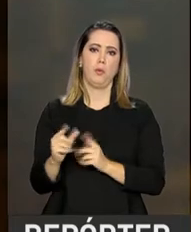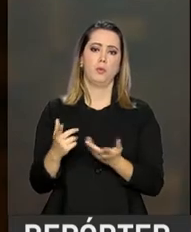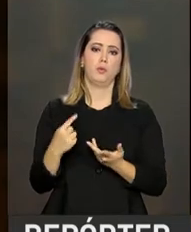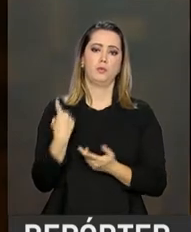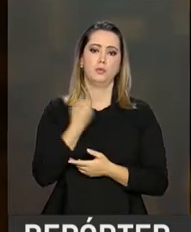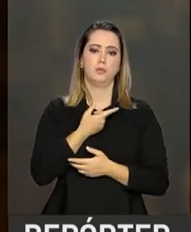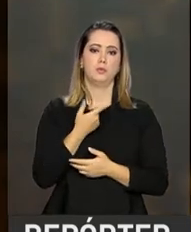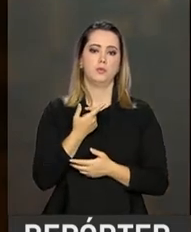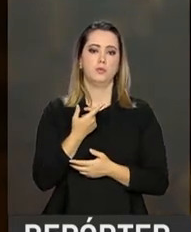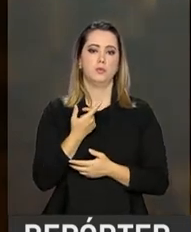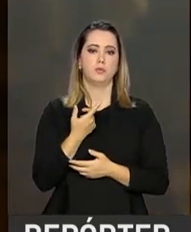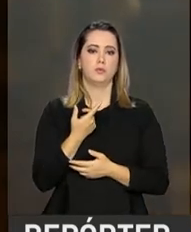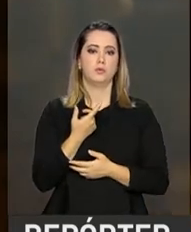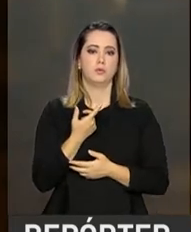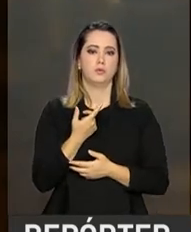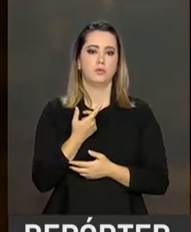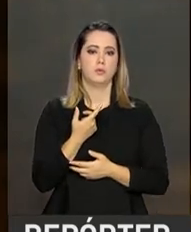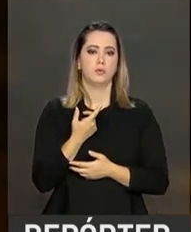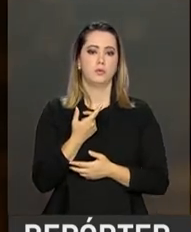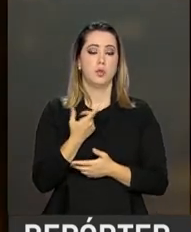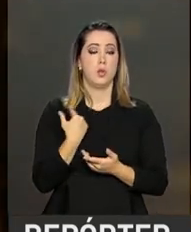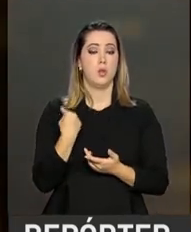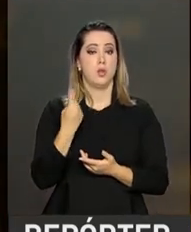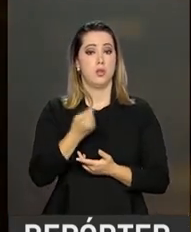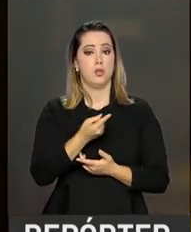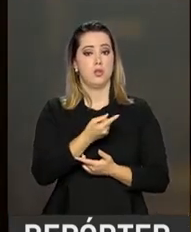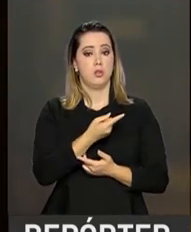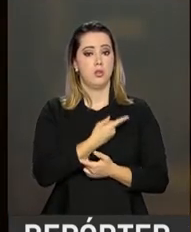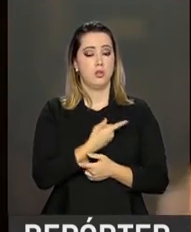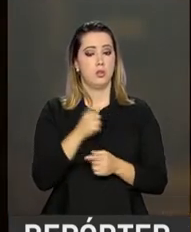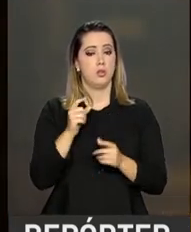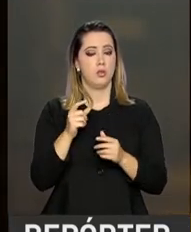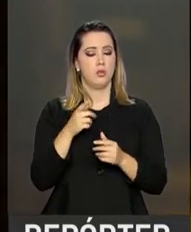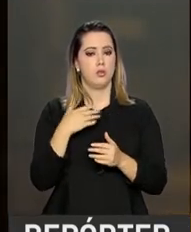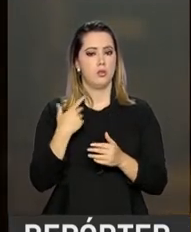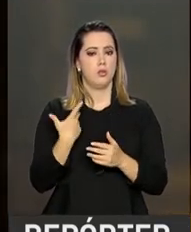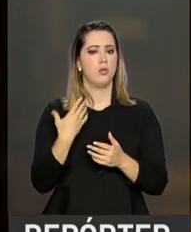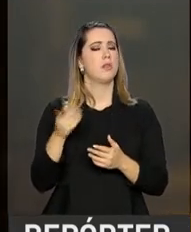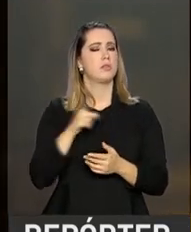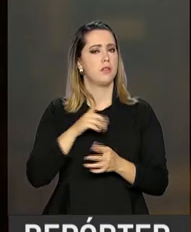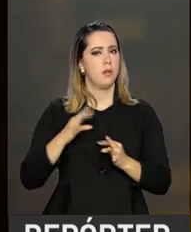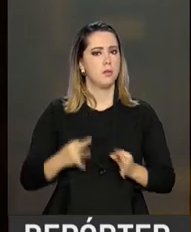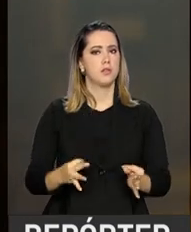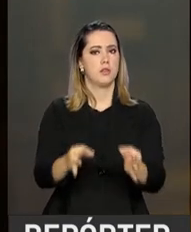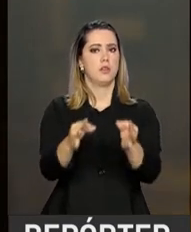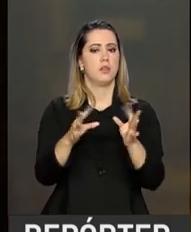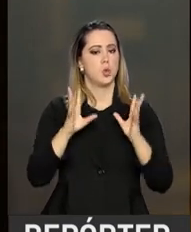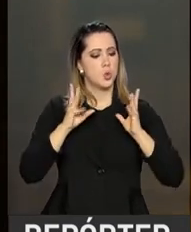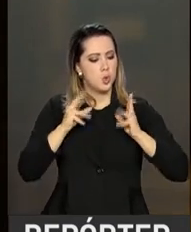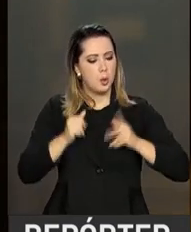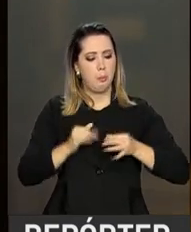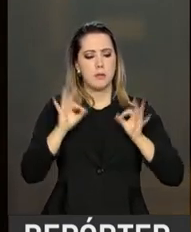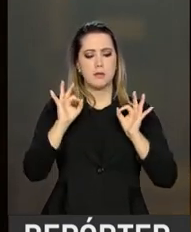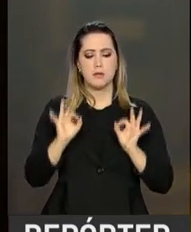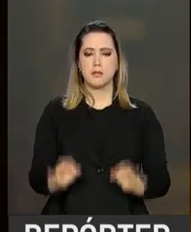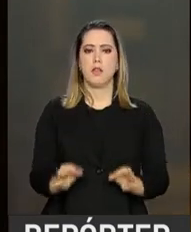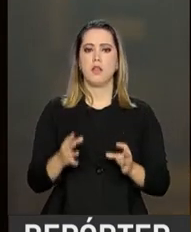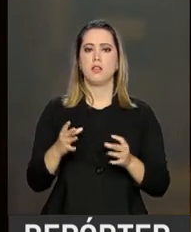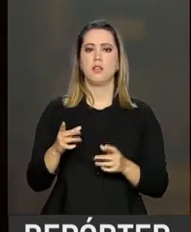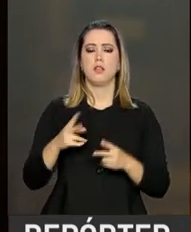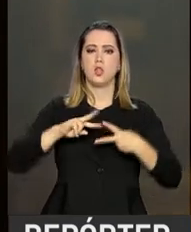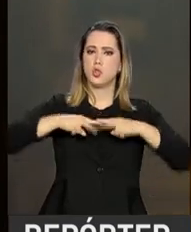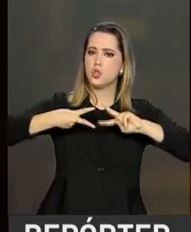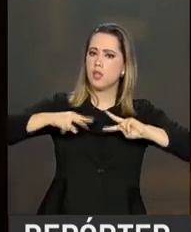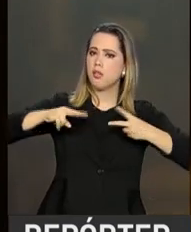não deixamos nada desenhar em nenhuma hipótese e tecnologia insanidade em genética